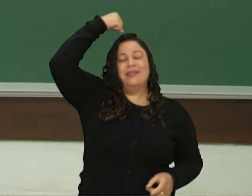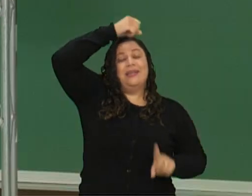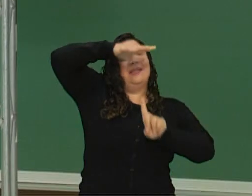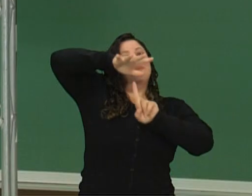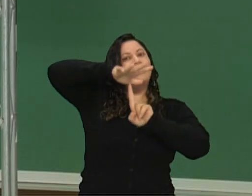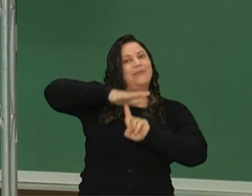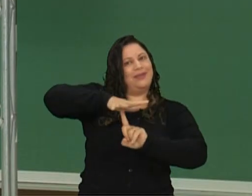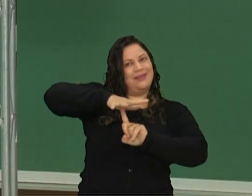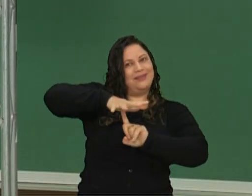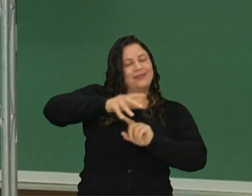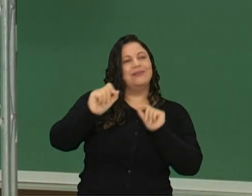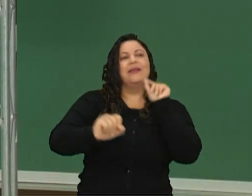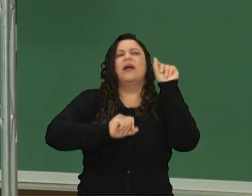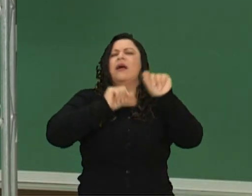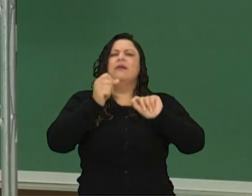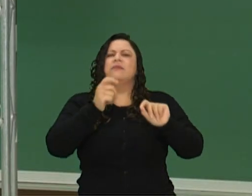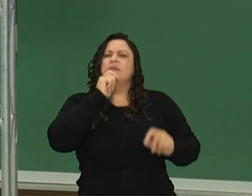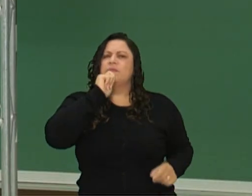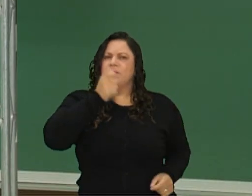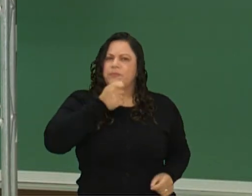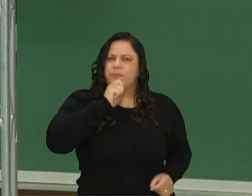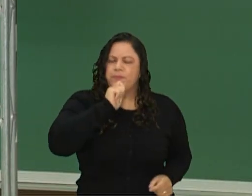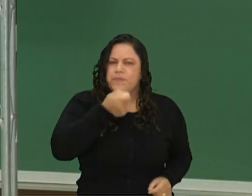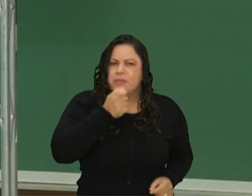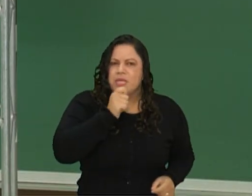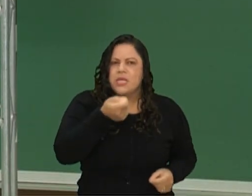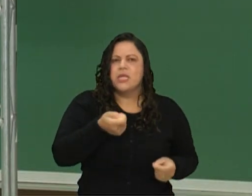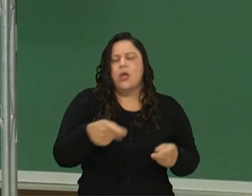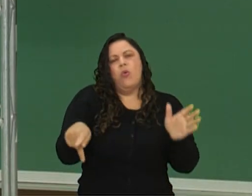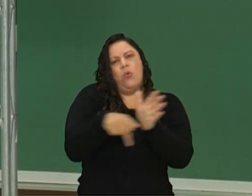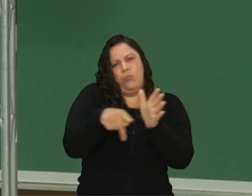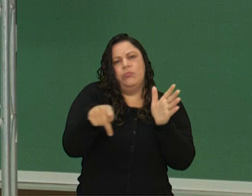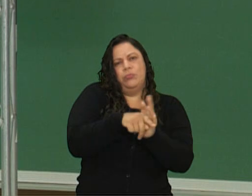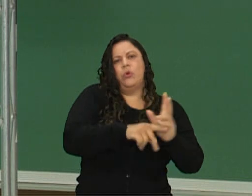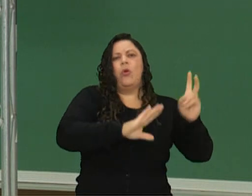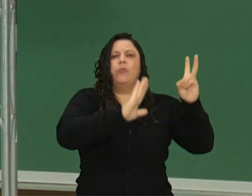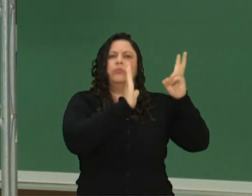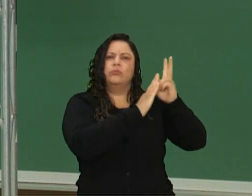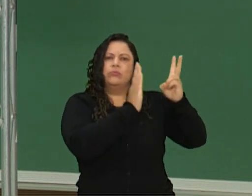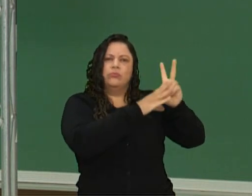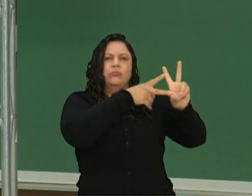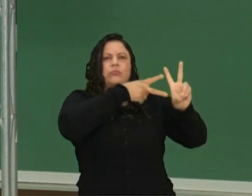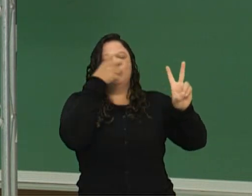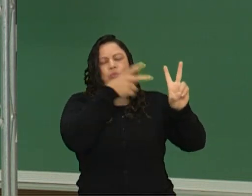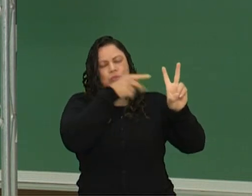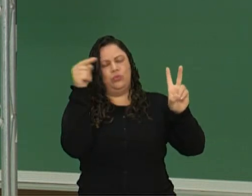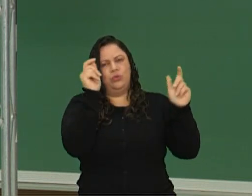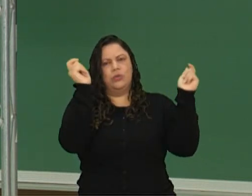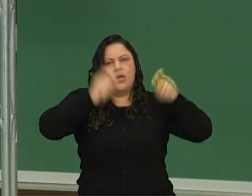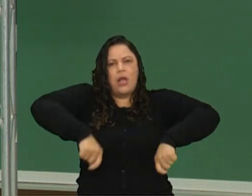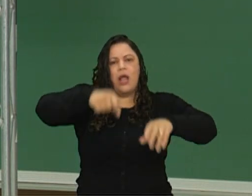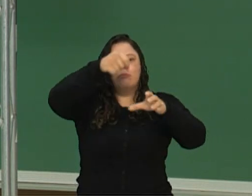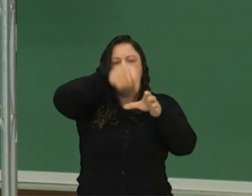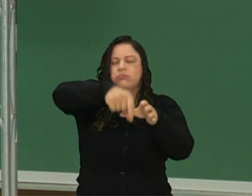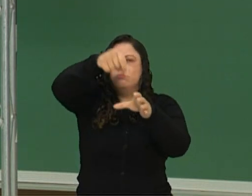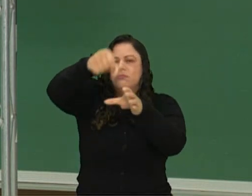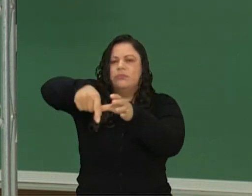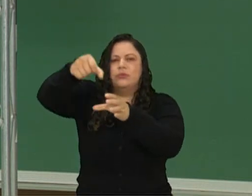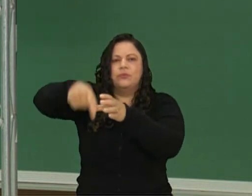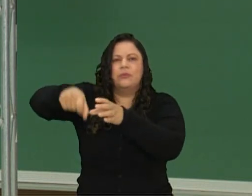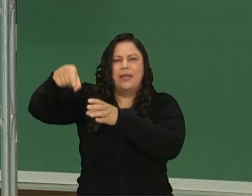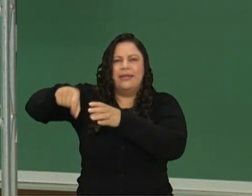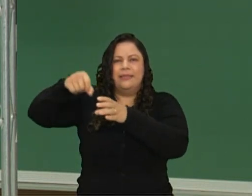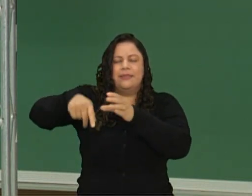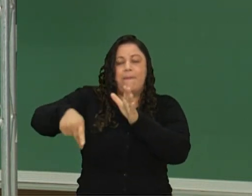pinhão, que é um alimento sagrado indígena originalmente, é uma semente de uma espécie de